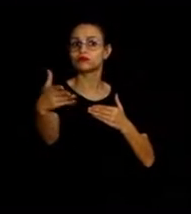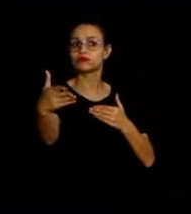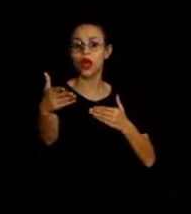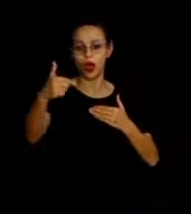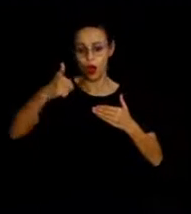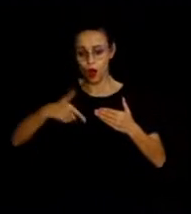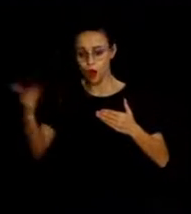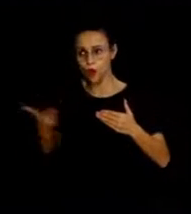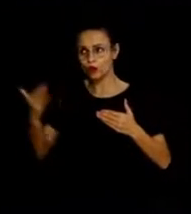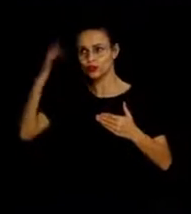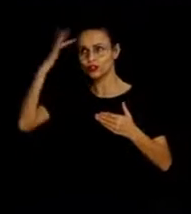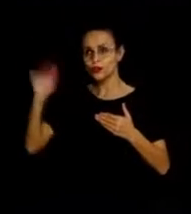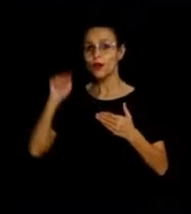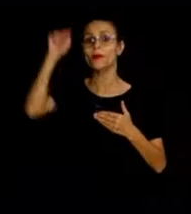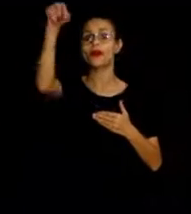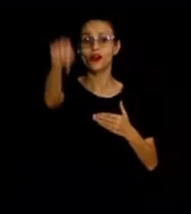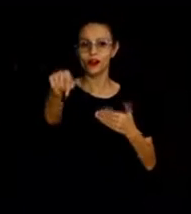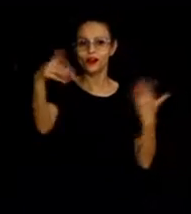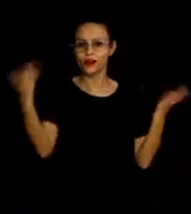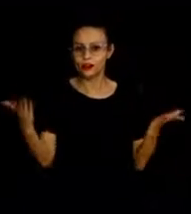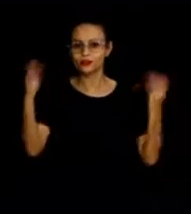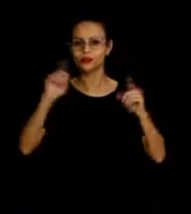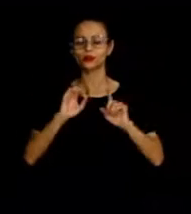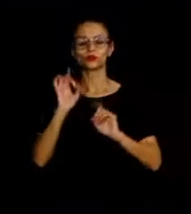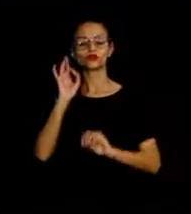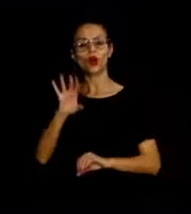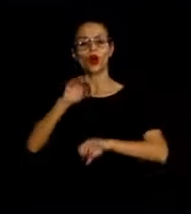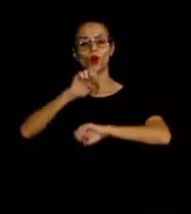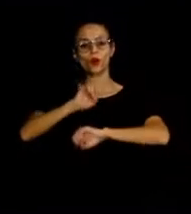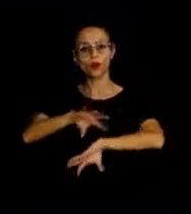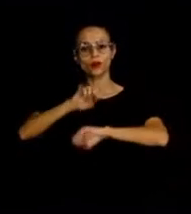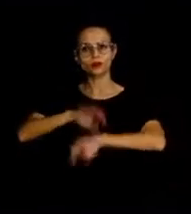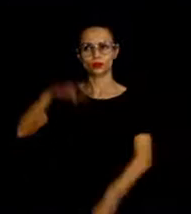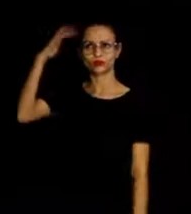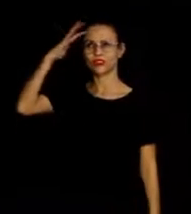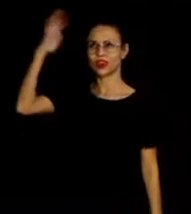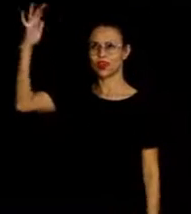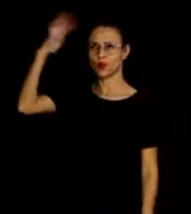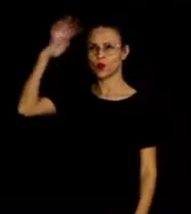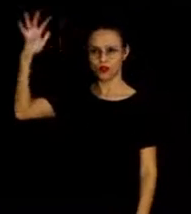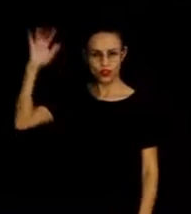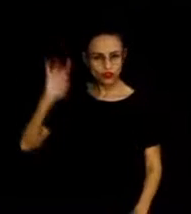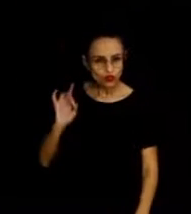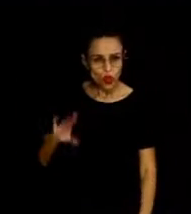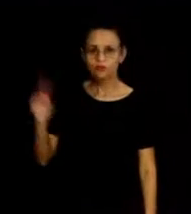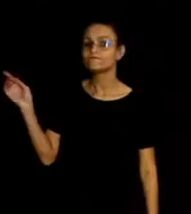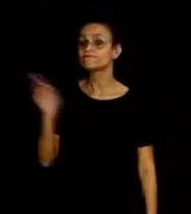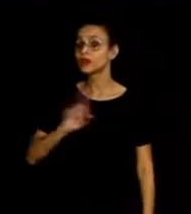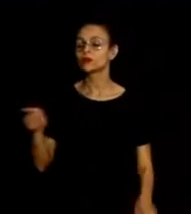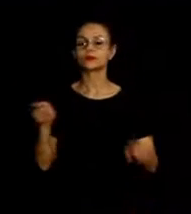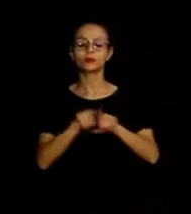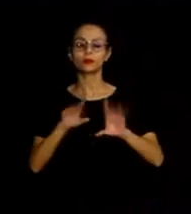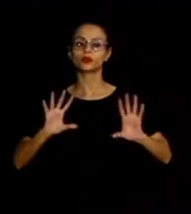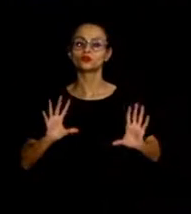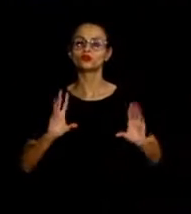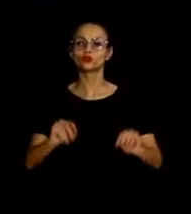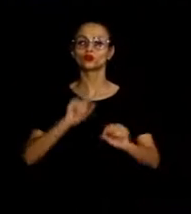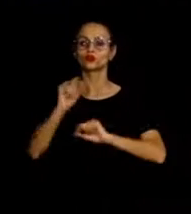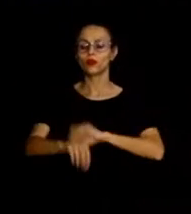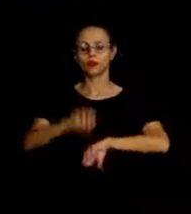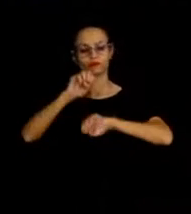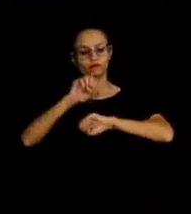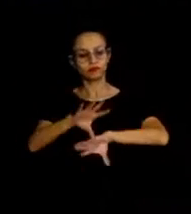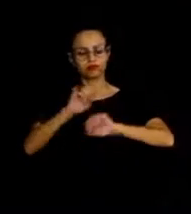consegue imaginar quais são então não apenas o ensino teórico você terá você terá também todo o